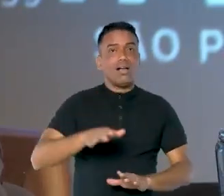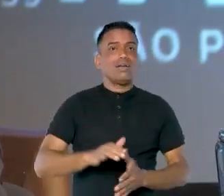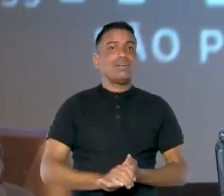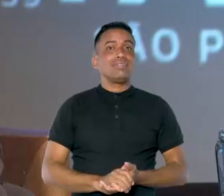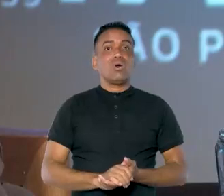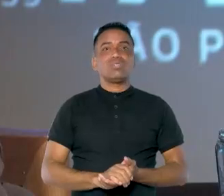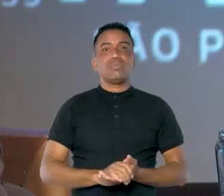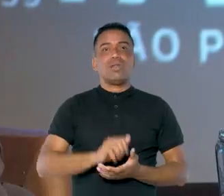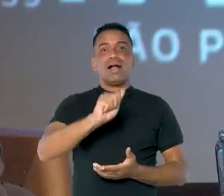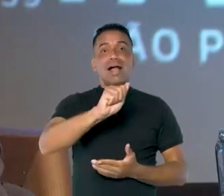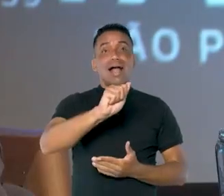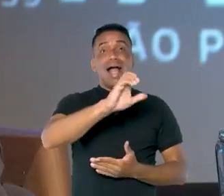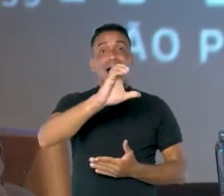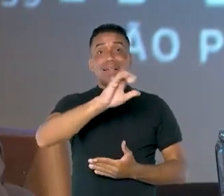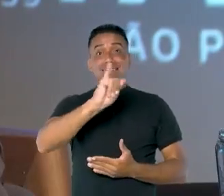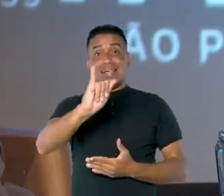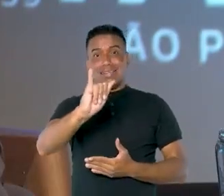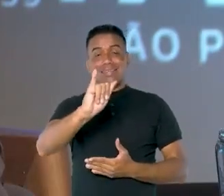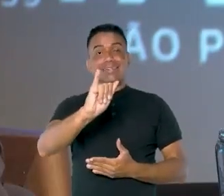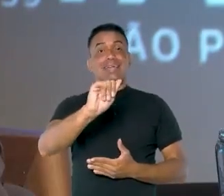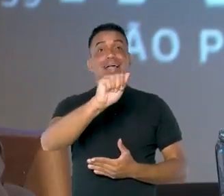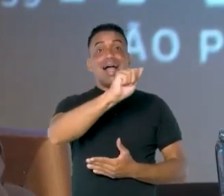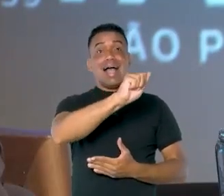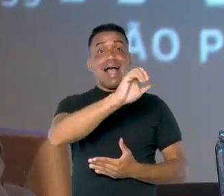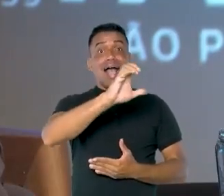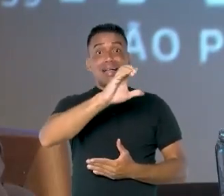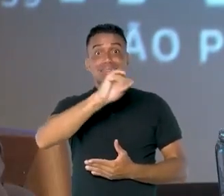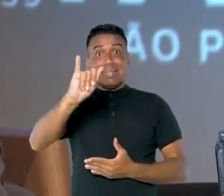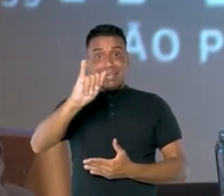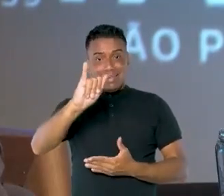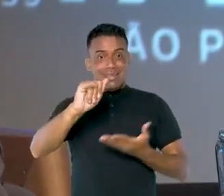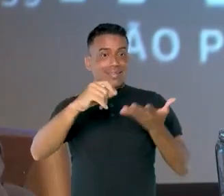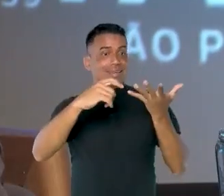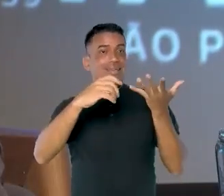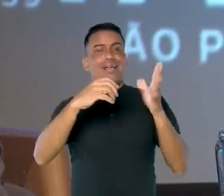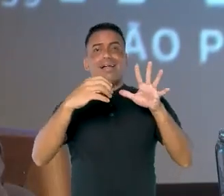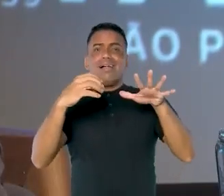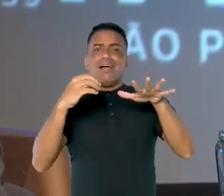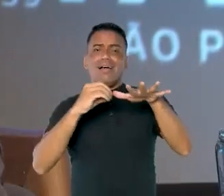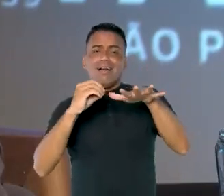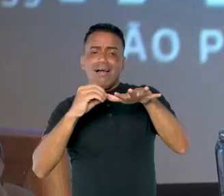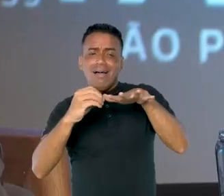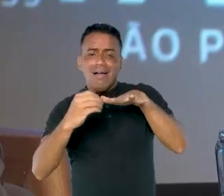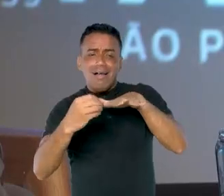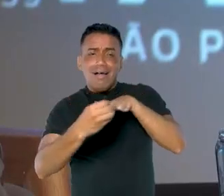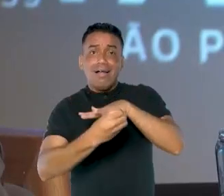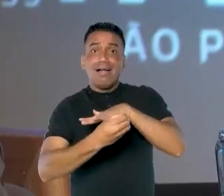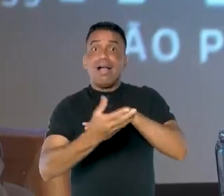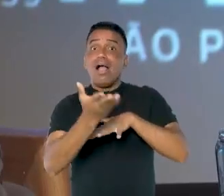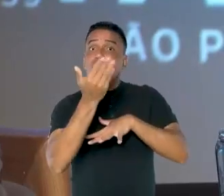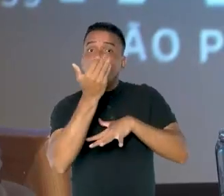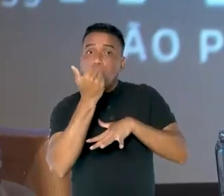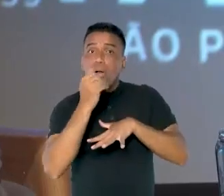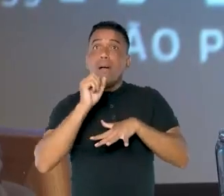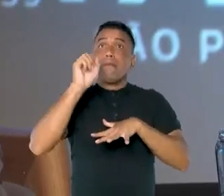exemplo, é um sucesso, né? O açaí é um sucesso em termos de consumo nacional, é um termo de sucesso